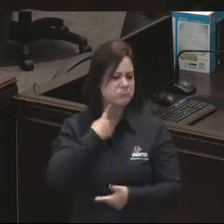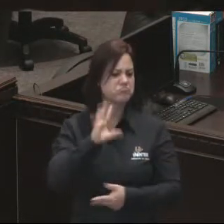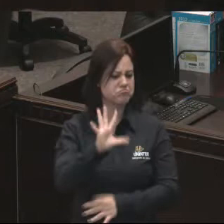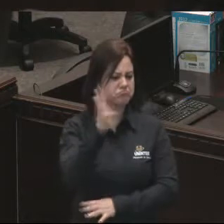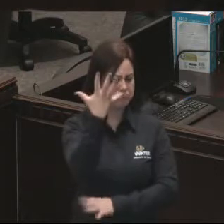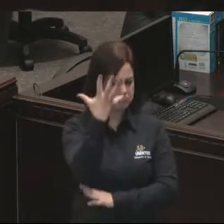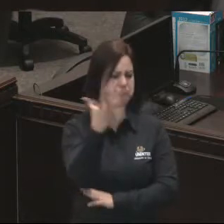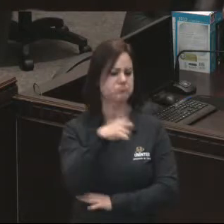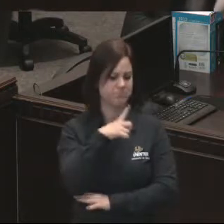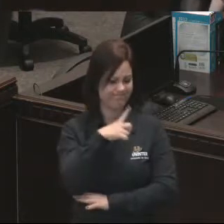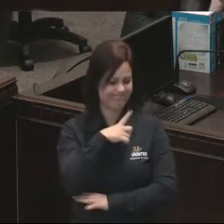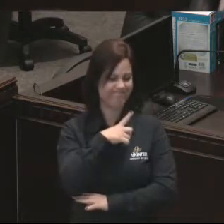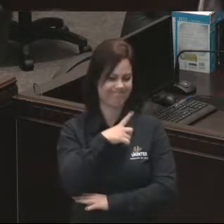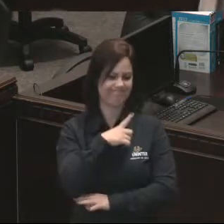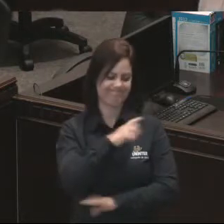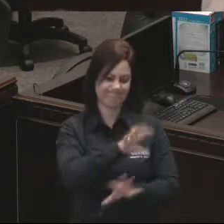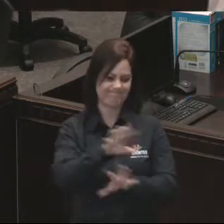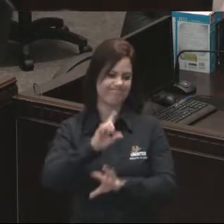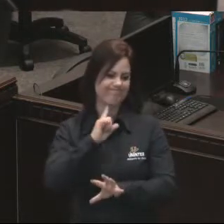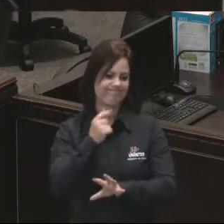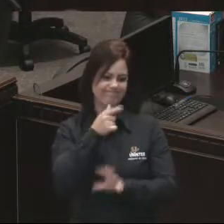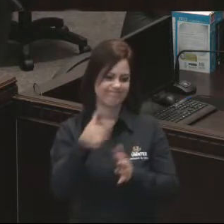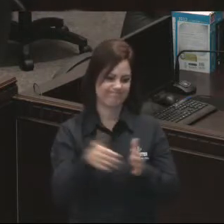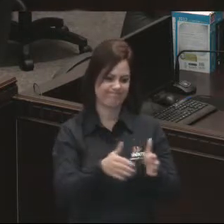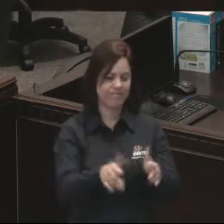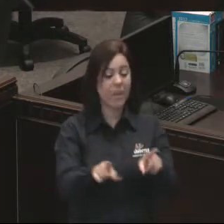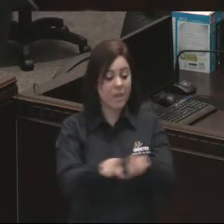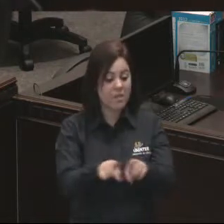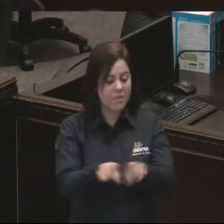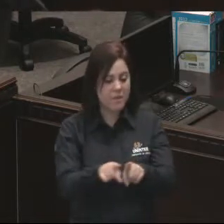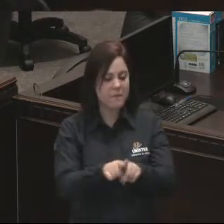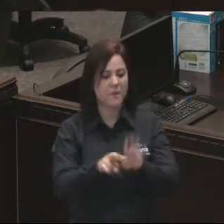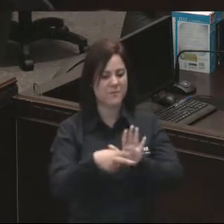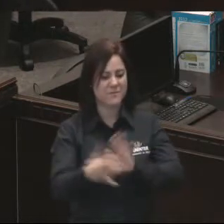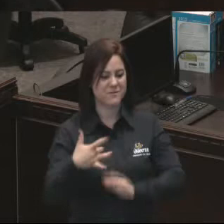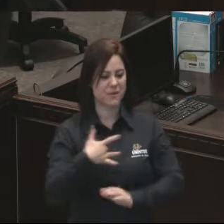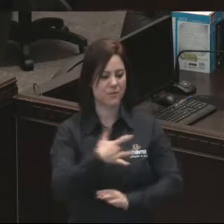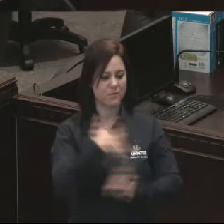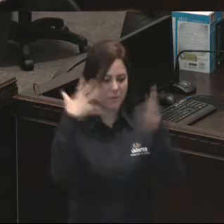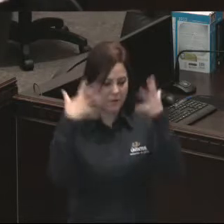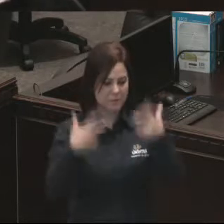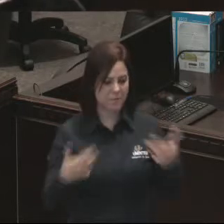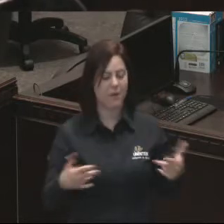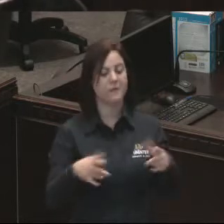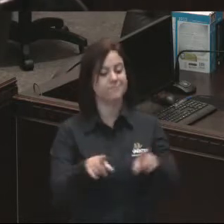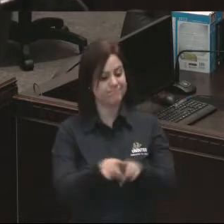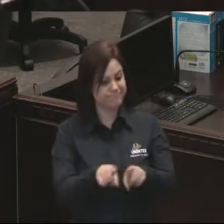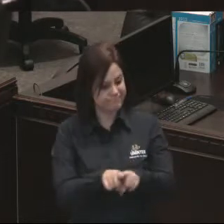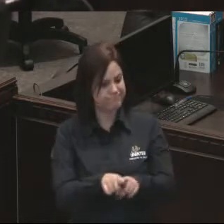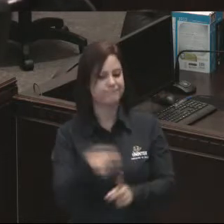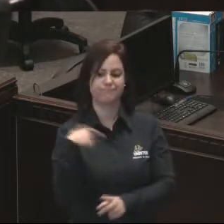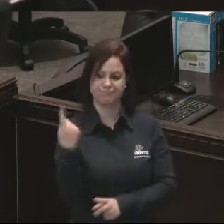estar contaminando as nossas águas e, consequentemente, também, né, a saúde dos animais e o do